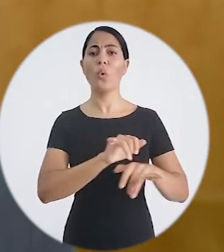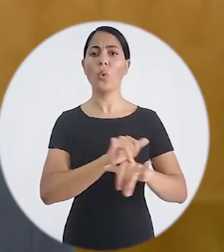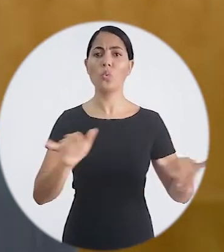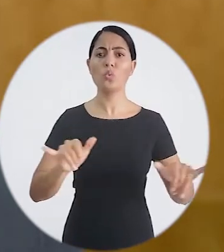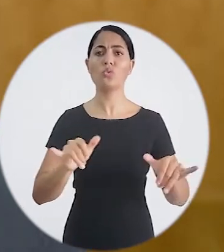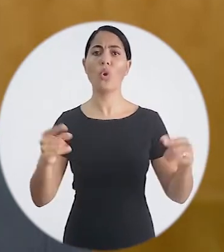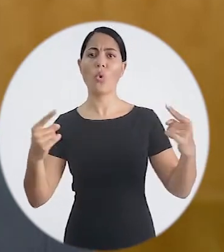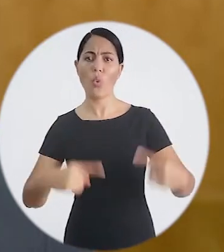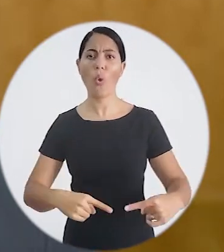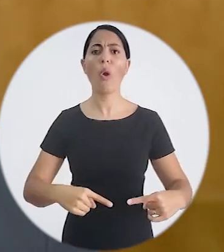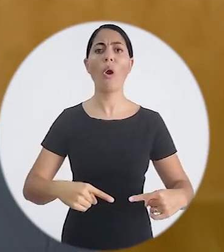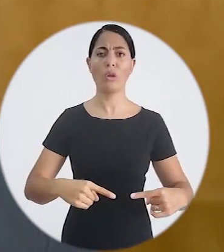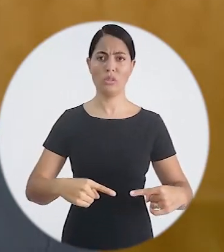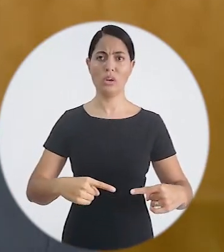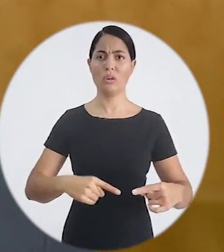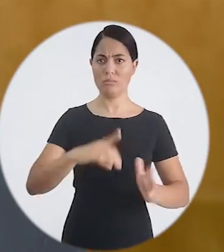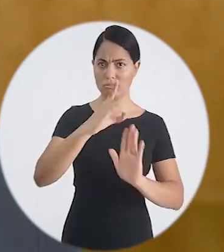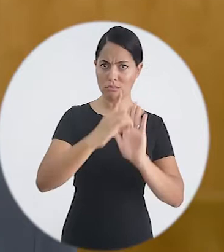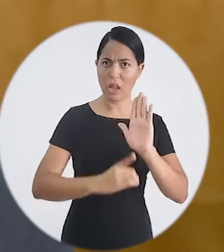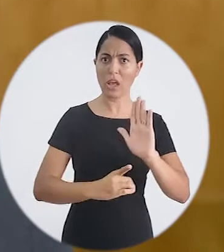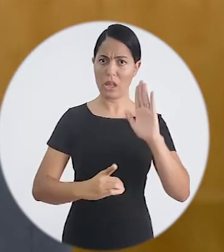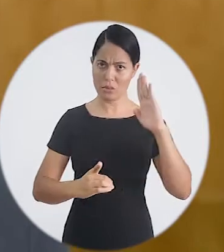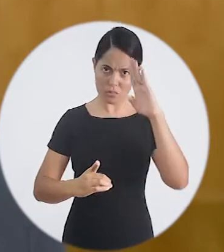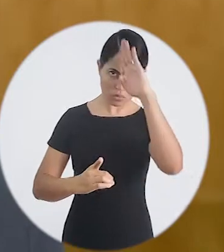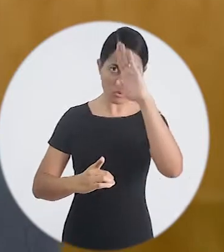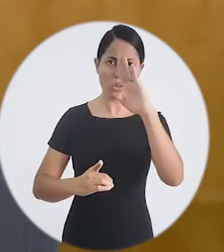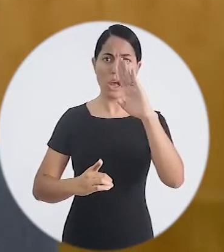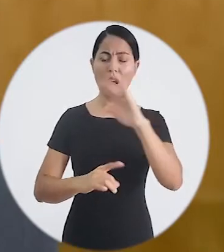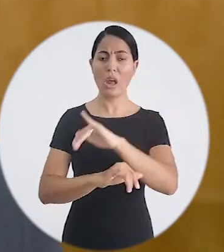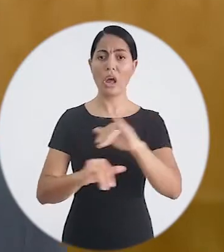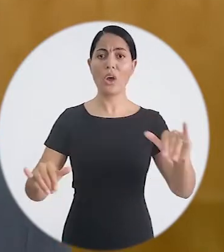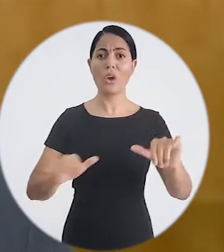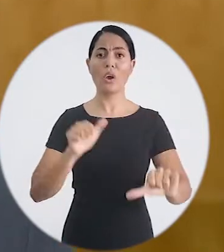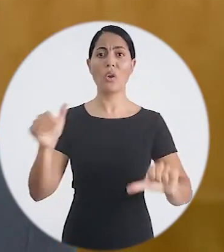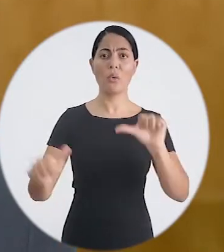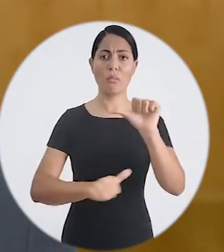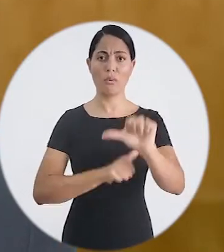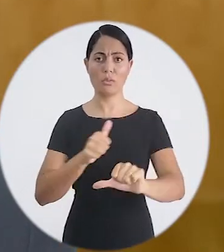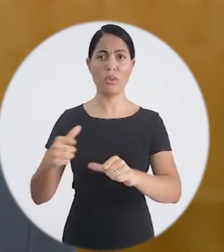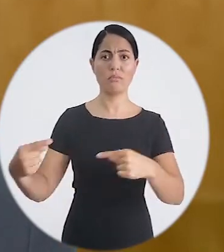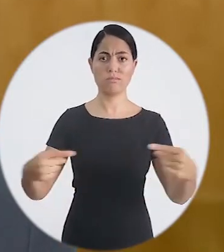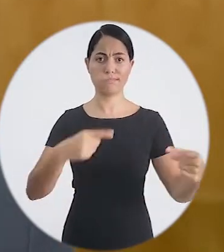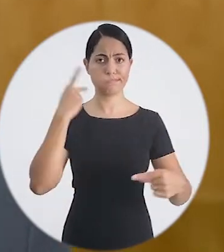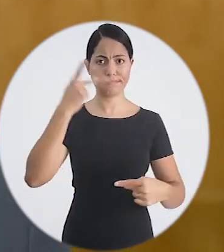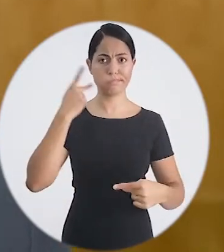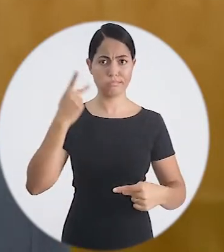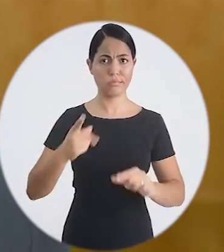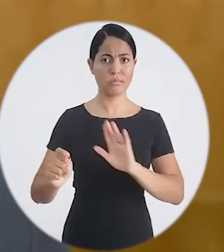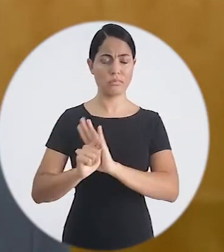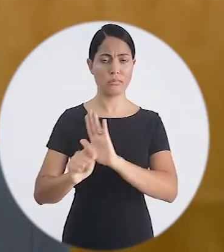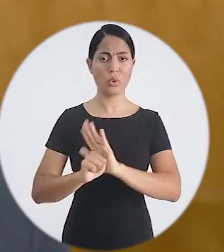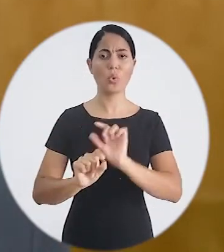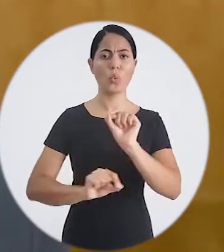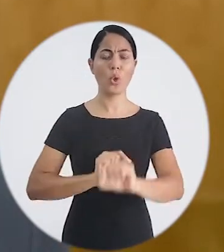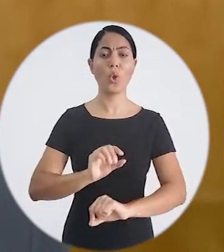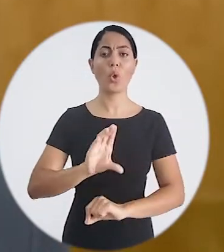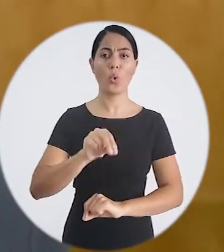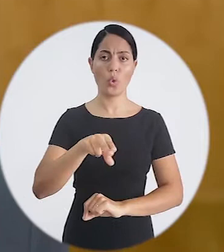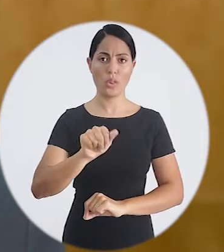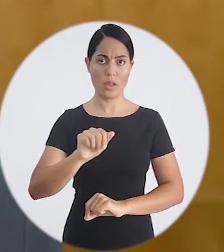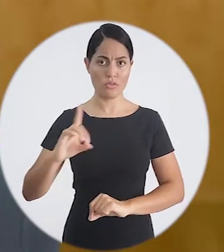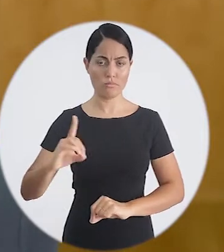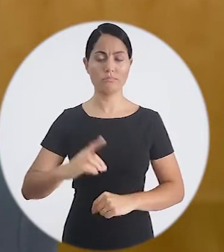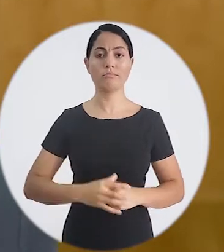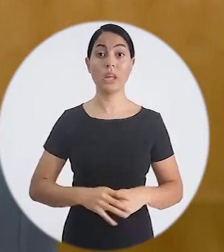para questionar um decreto do Presidente da República que mudou a composição do Conselho Nacional de Políticas sobre Drogas,